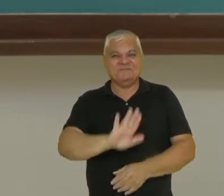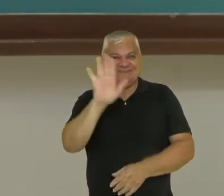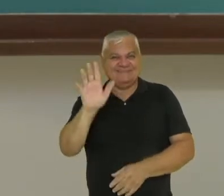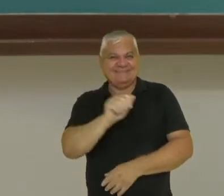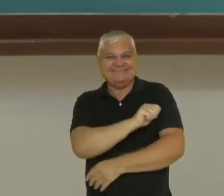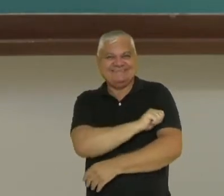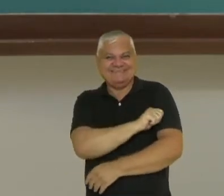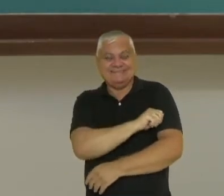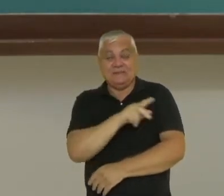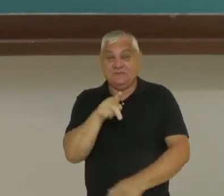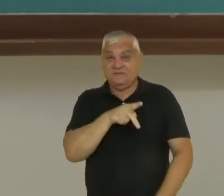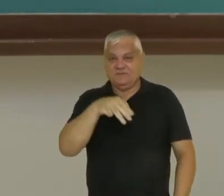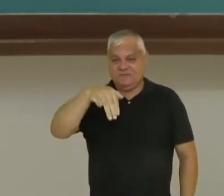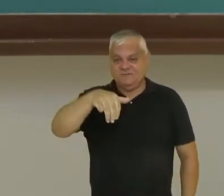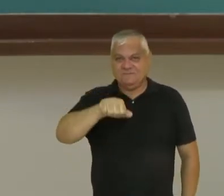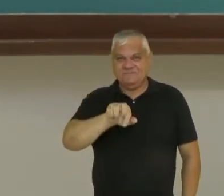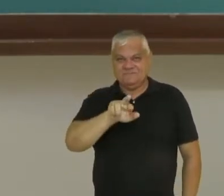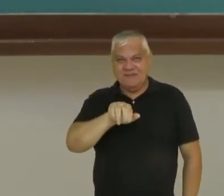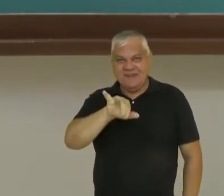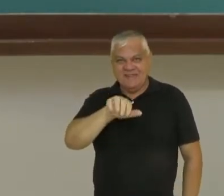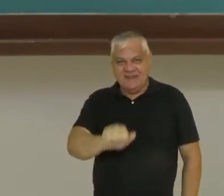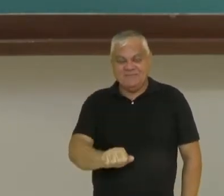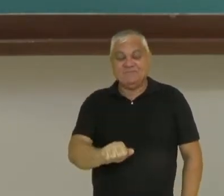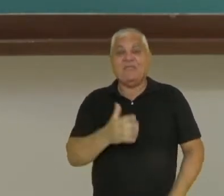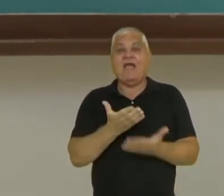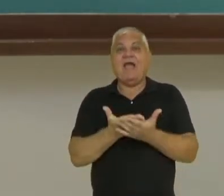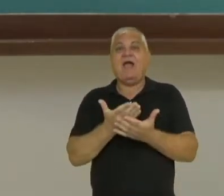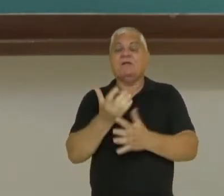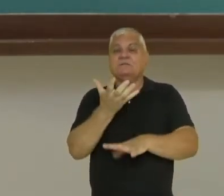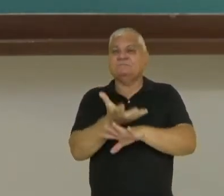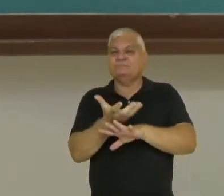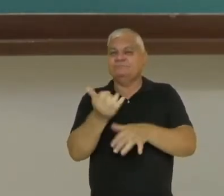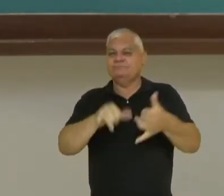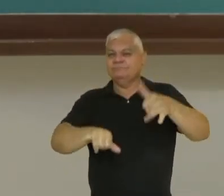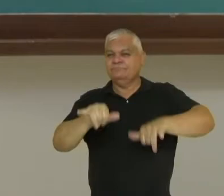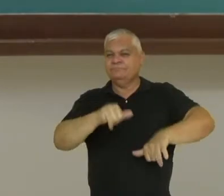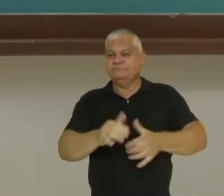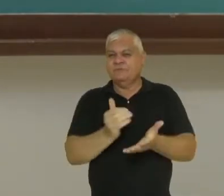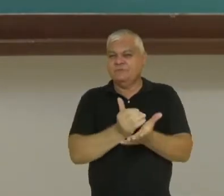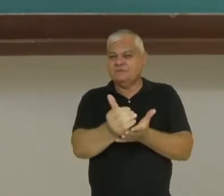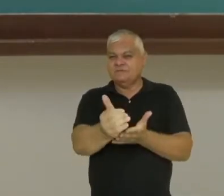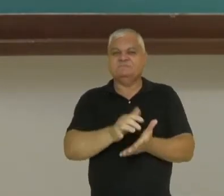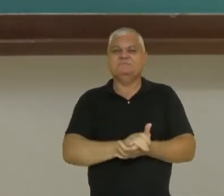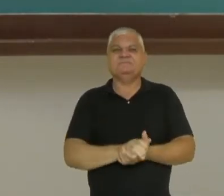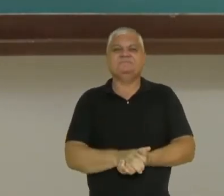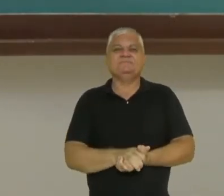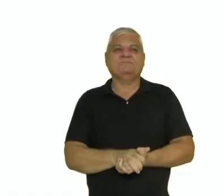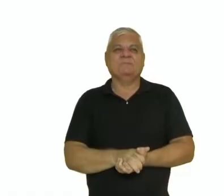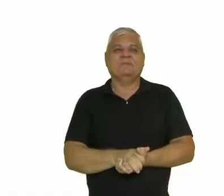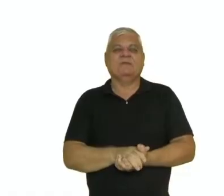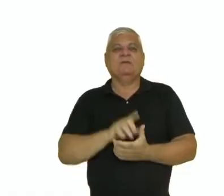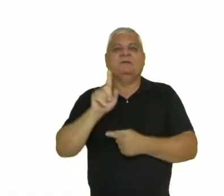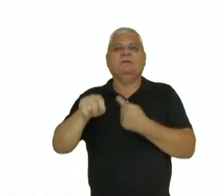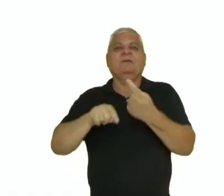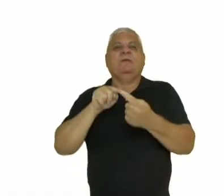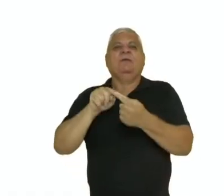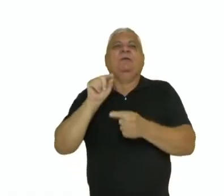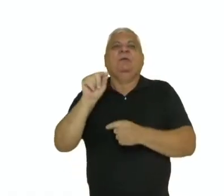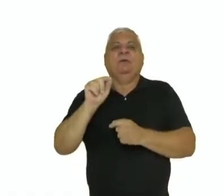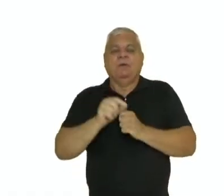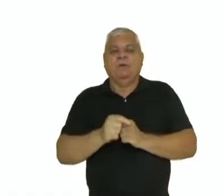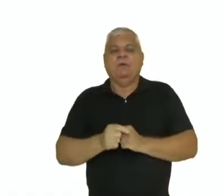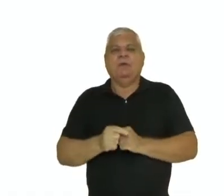Olá, alunos! Eu sou a professora Marília e esta é a aula de Química. Vamos começar? Então, os objetivos desta